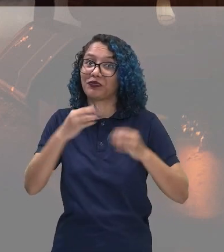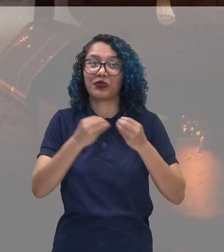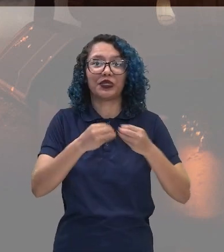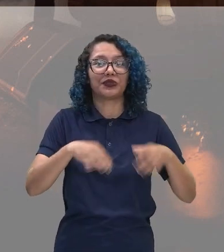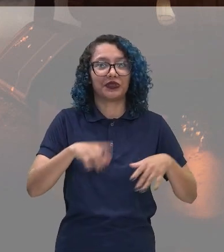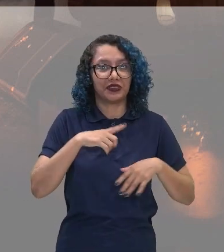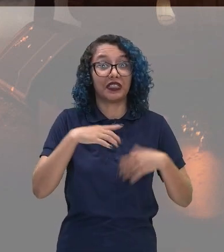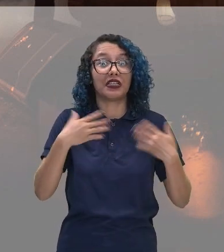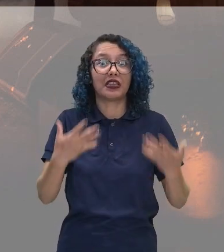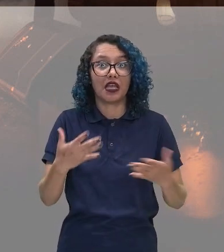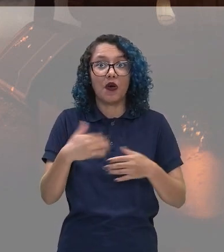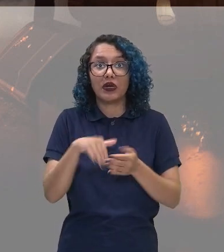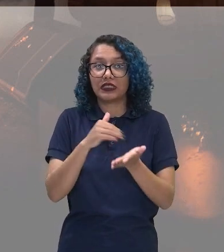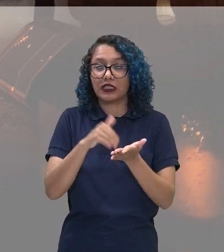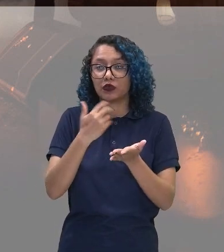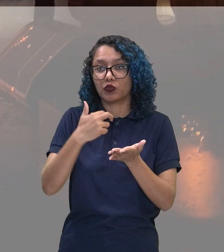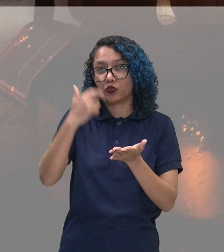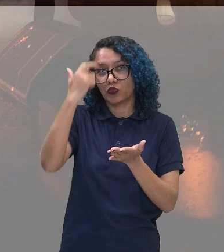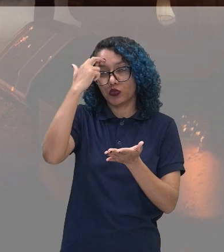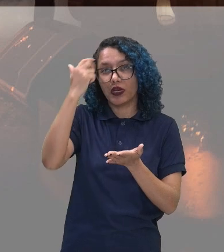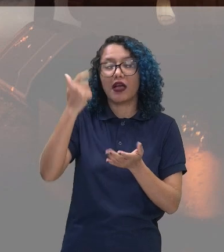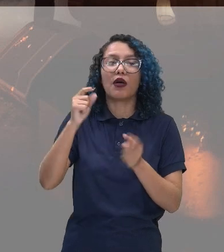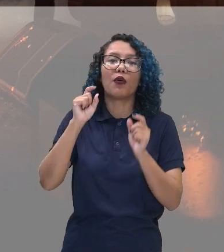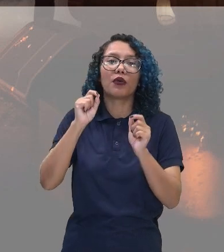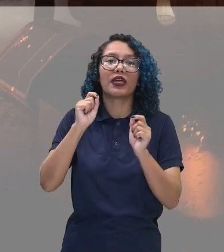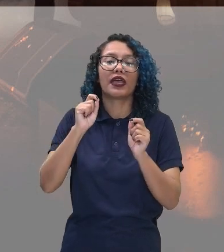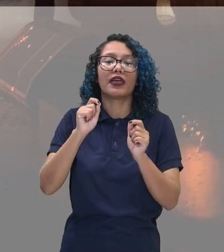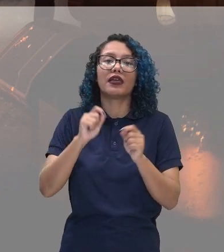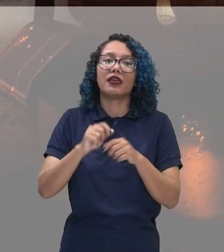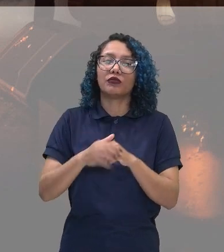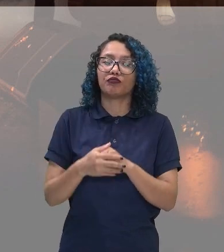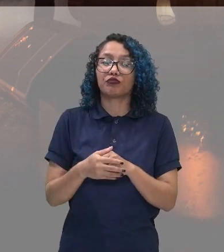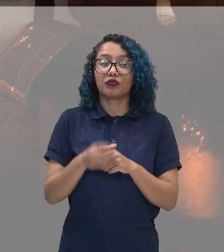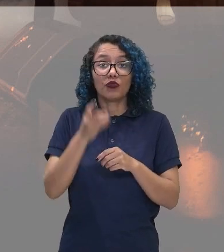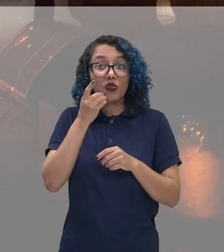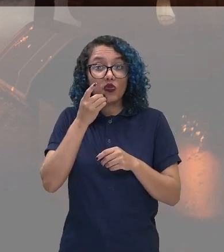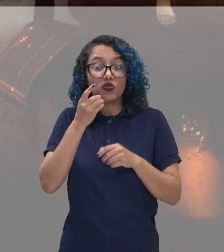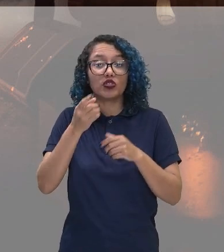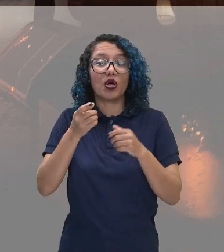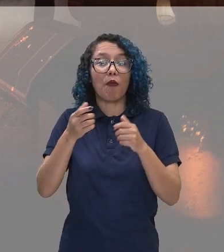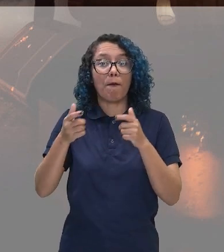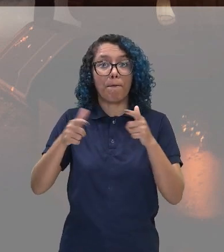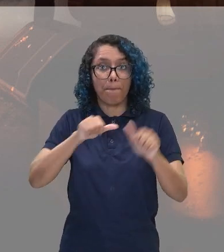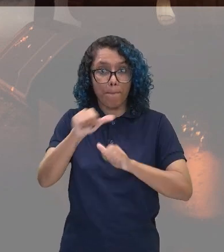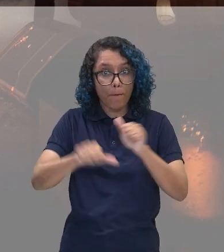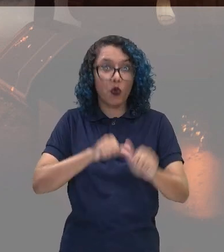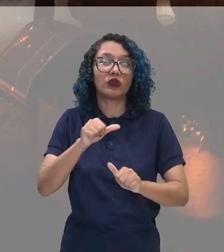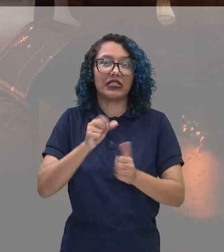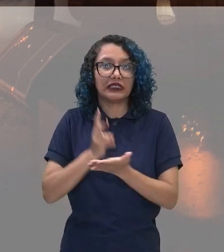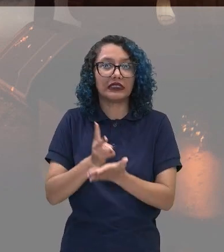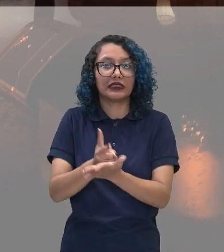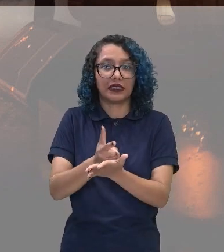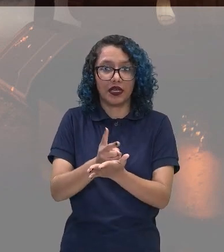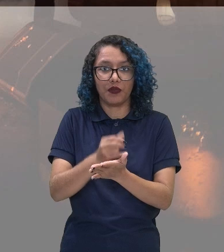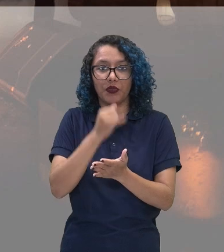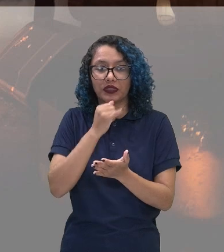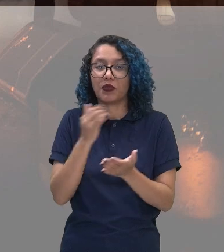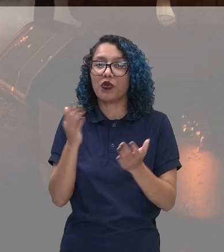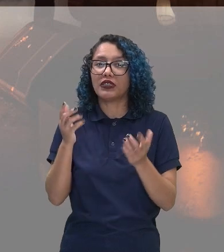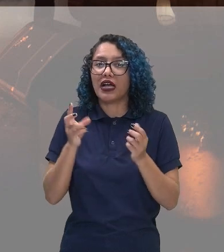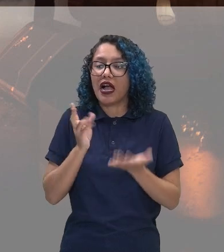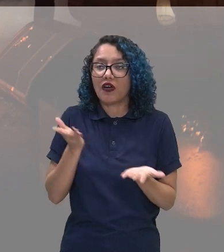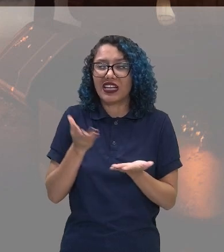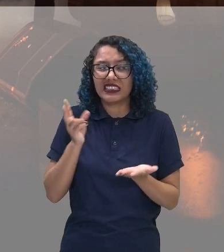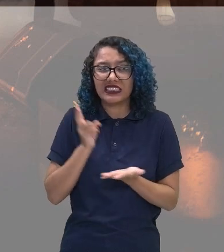Secretaria de Cultura entendeu que ele mudaria a data, certo? Ficaria na última sexta-feira do mês de